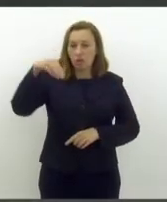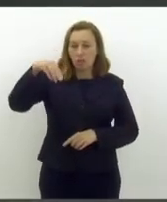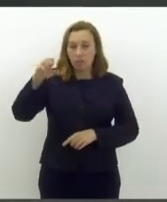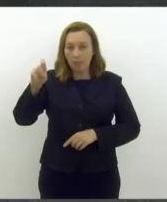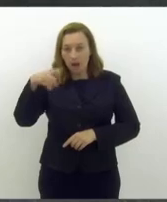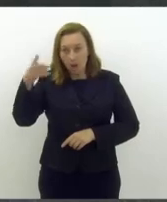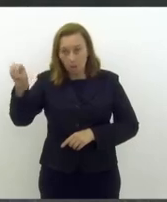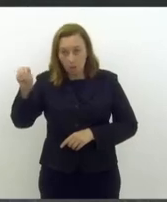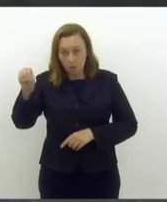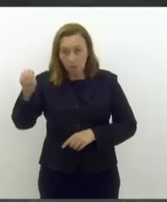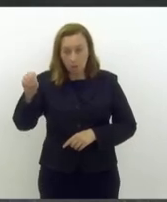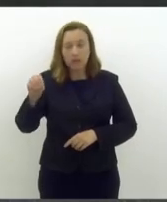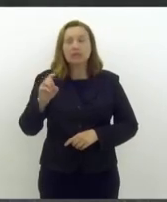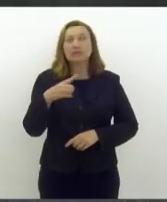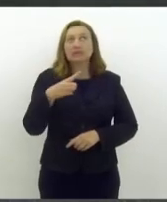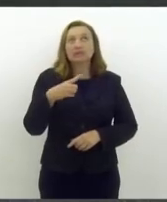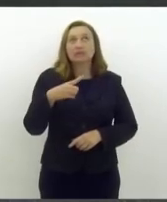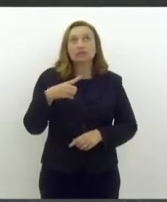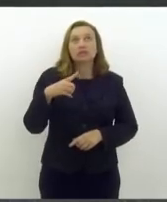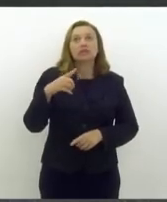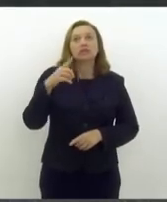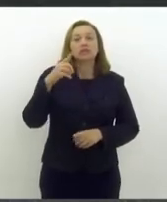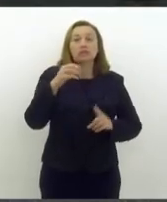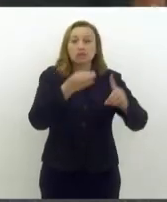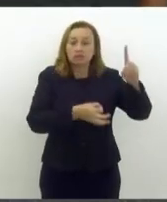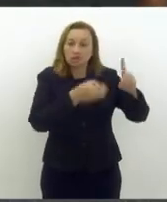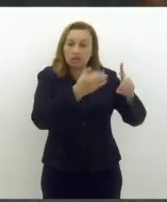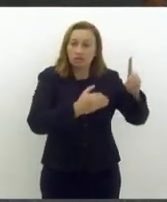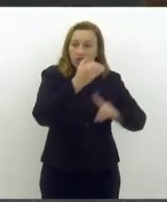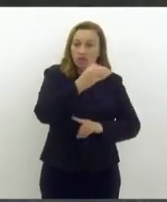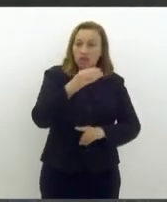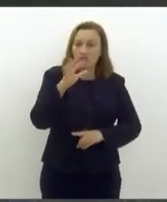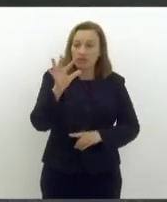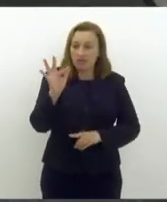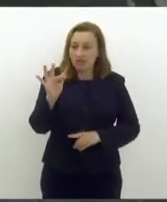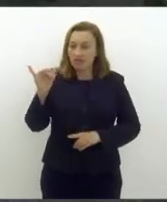e Desembargador fitness